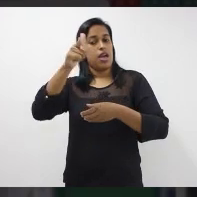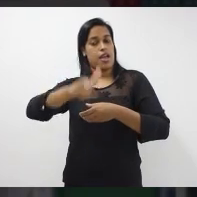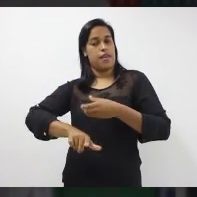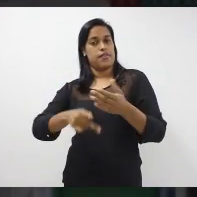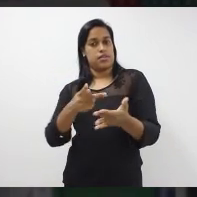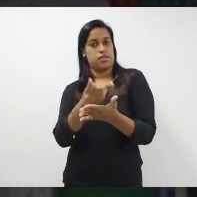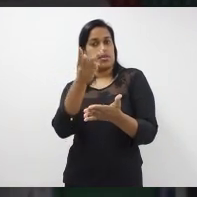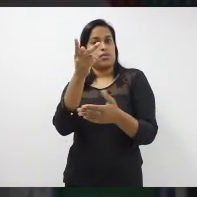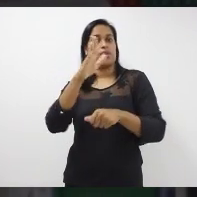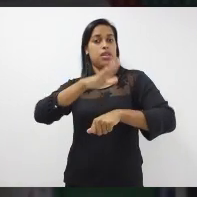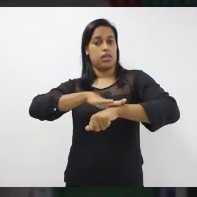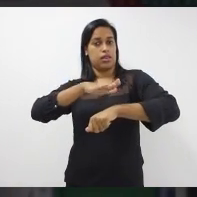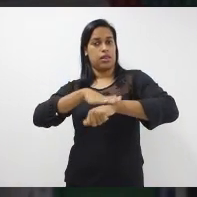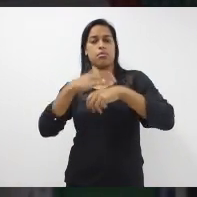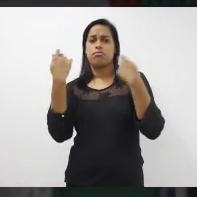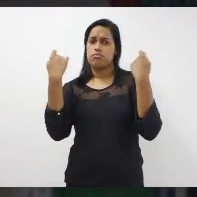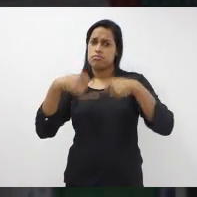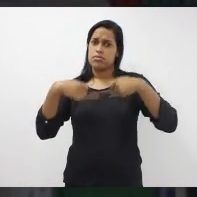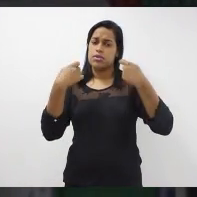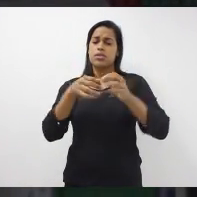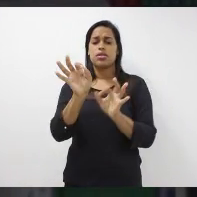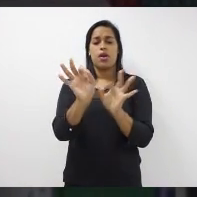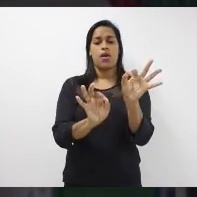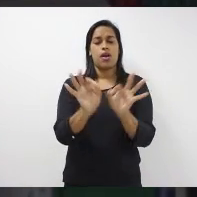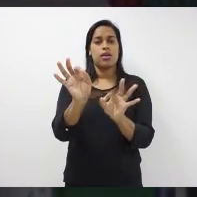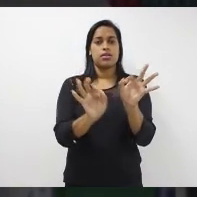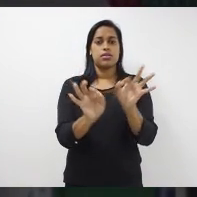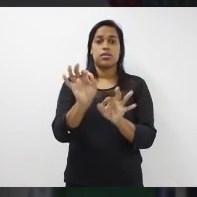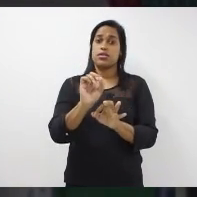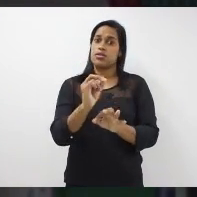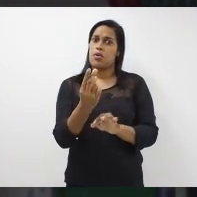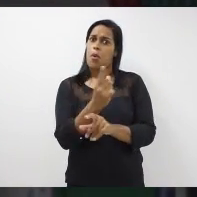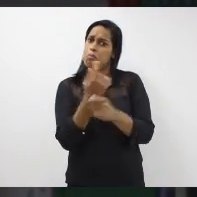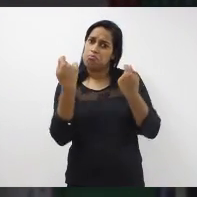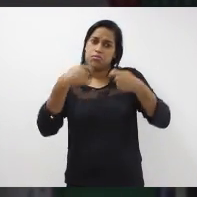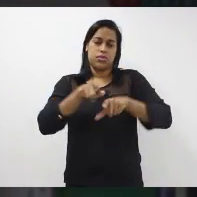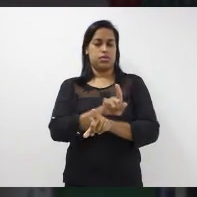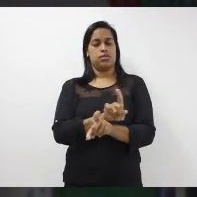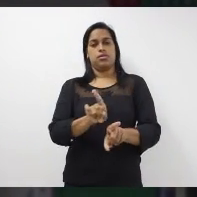nesse período, ela atende às necessidades da organização ou não?